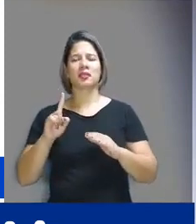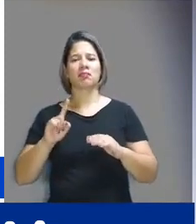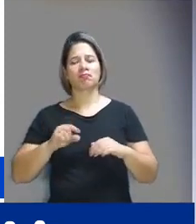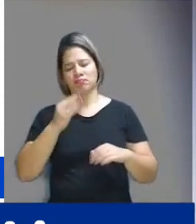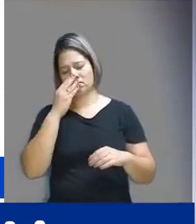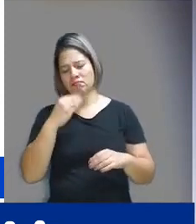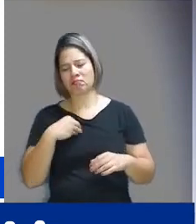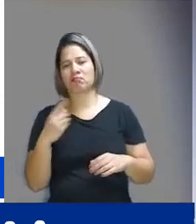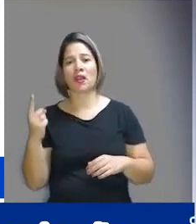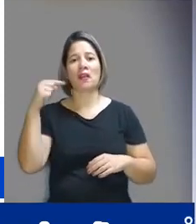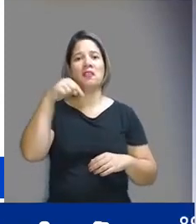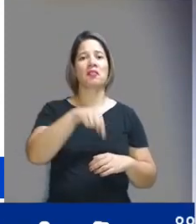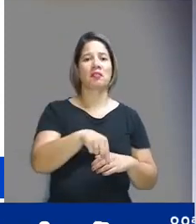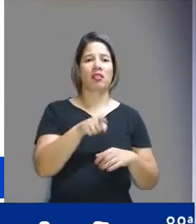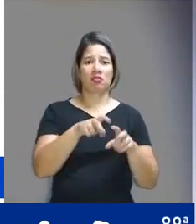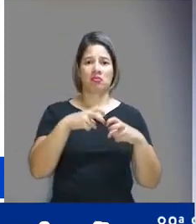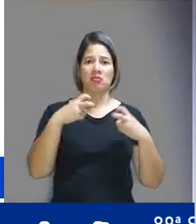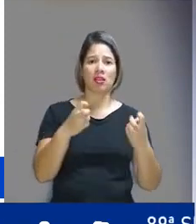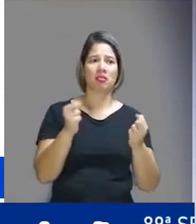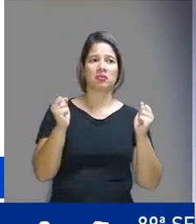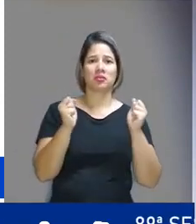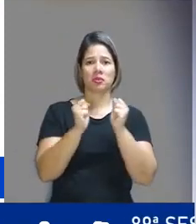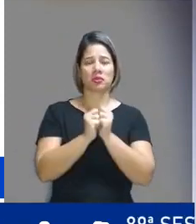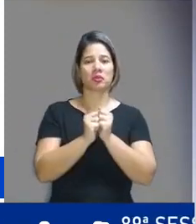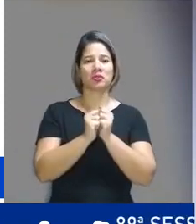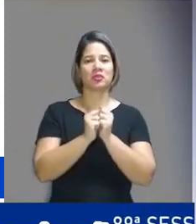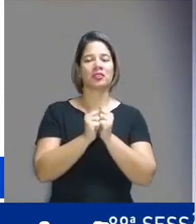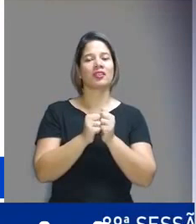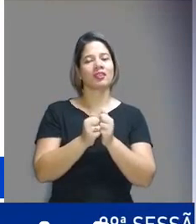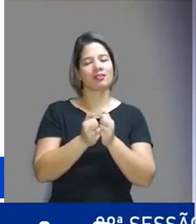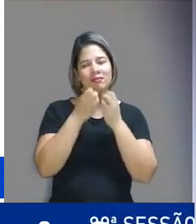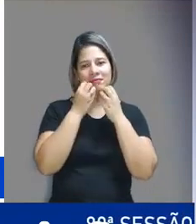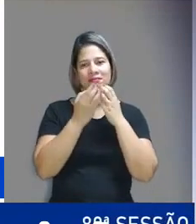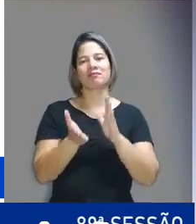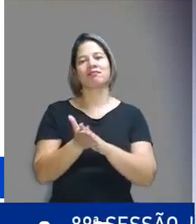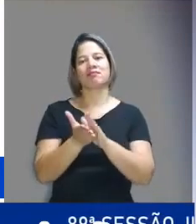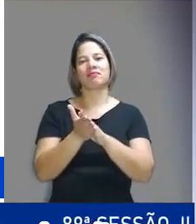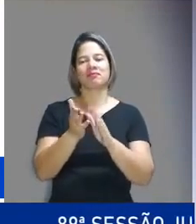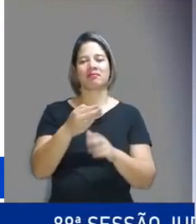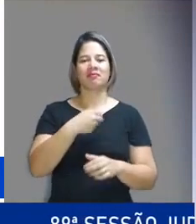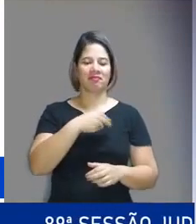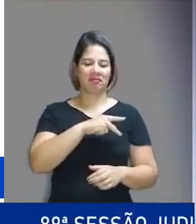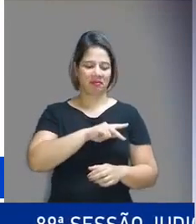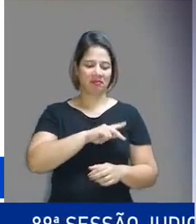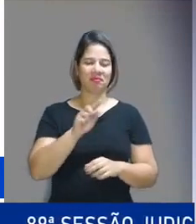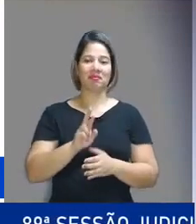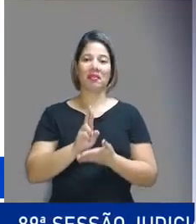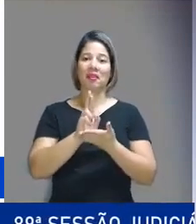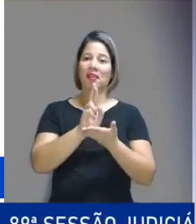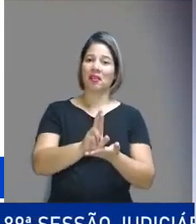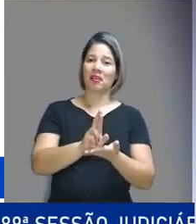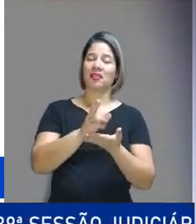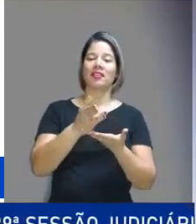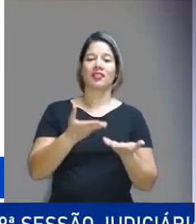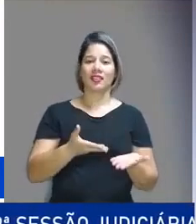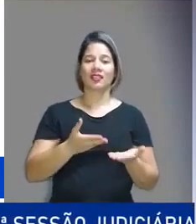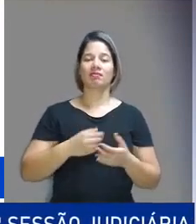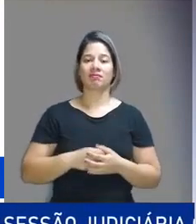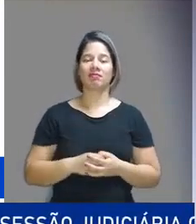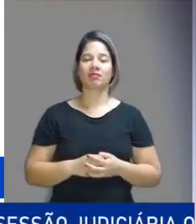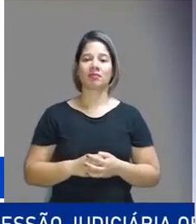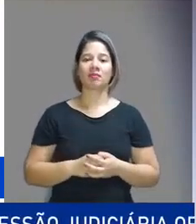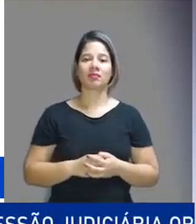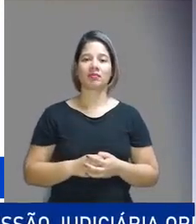compondo o nosso órgão colegiado. Então, mais uma vez, parabéns ao Ministério Público e aqui muito bem representado pela doutora Sara.